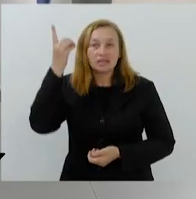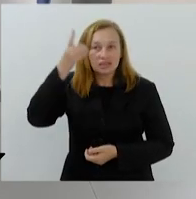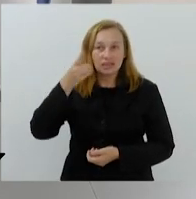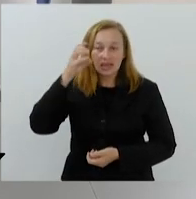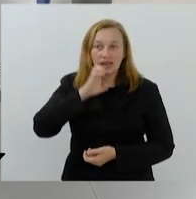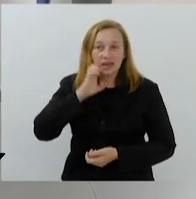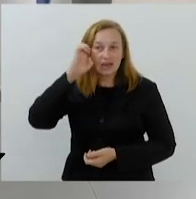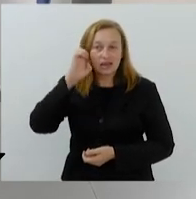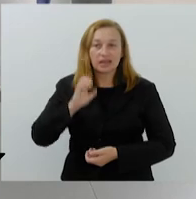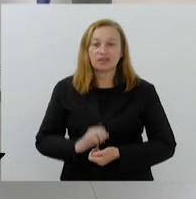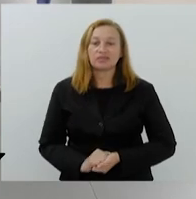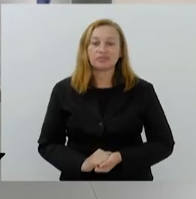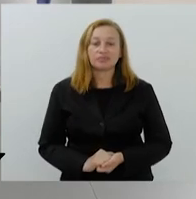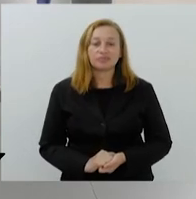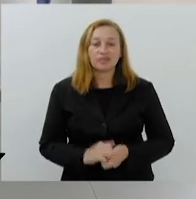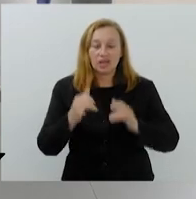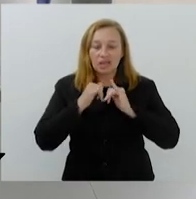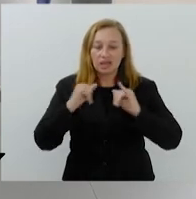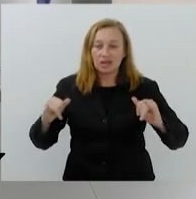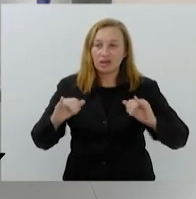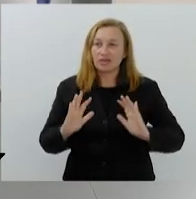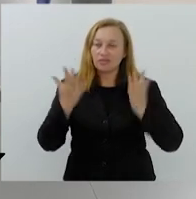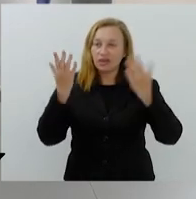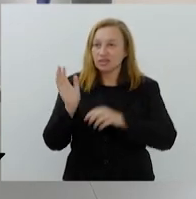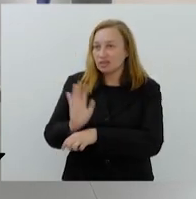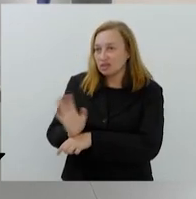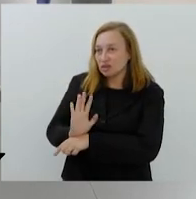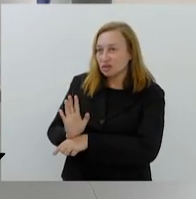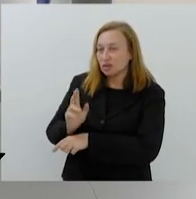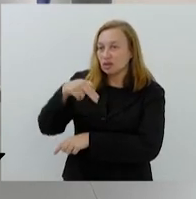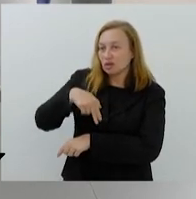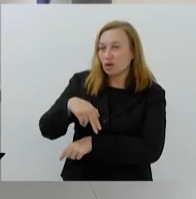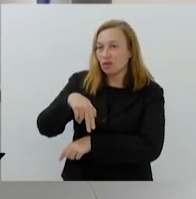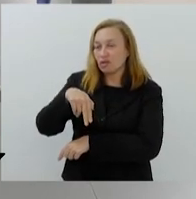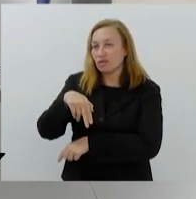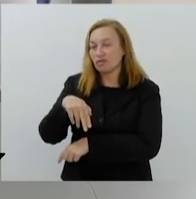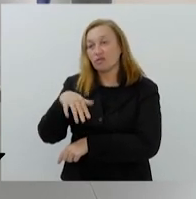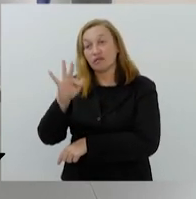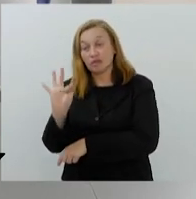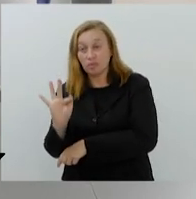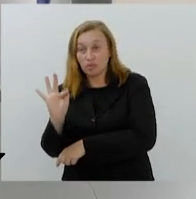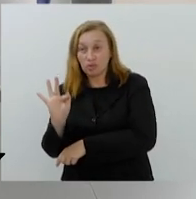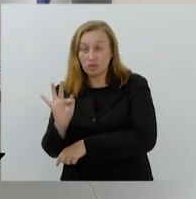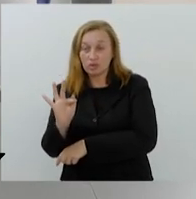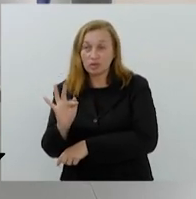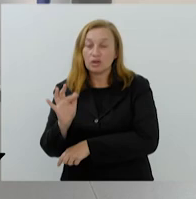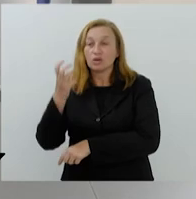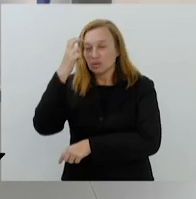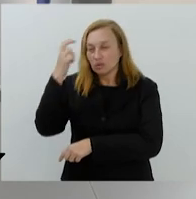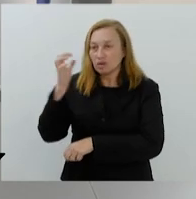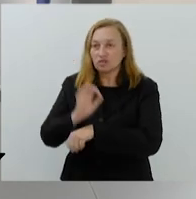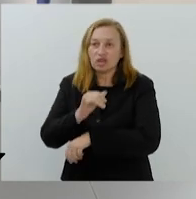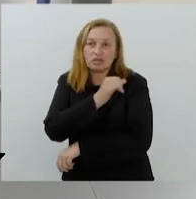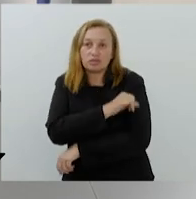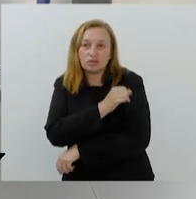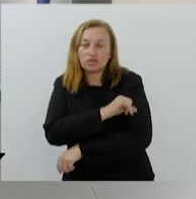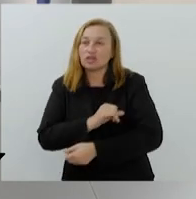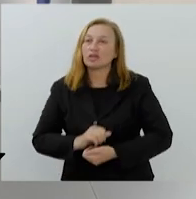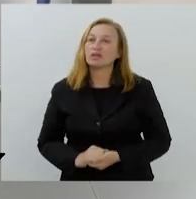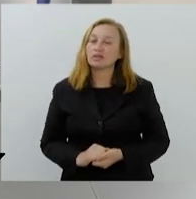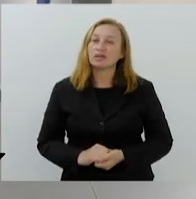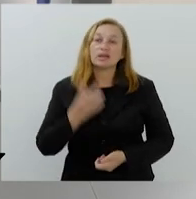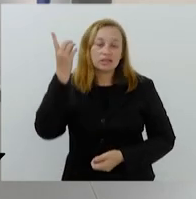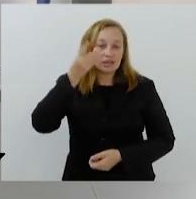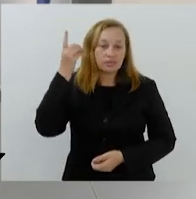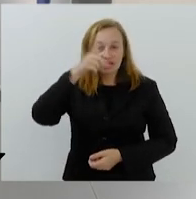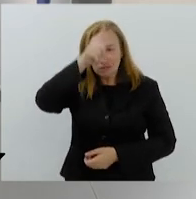Élica Takimoto, que declara o Festival de Cinema de Nova Friburgo patrimônio material, histórico e cultural do Estado do Rio de Janeiro, para aparecer, deputado Luiz